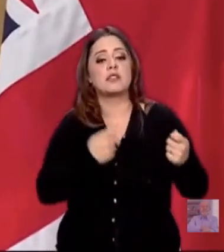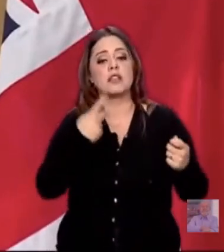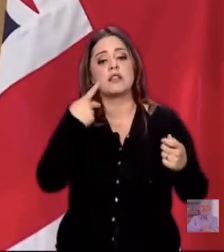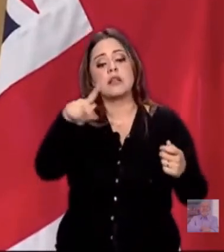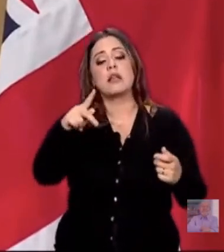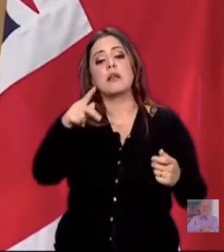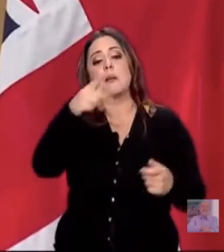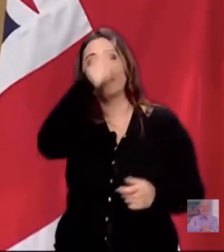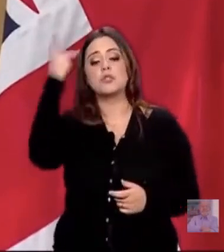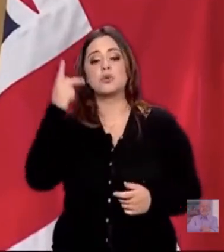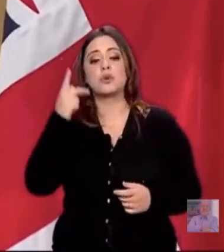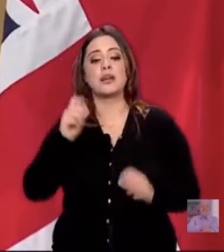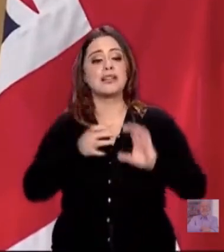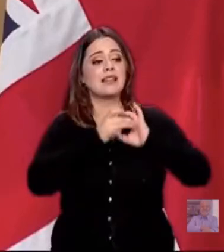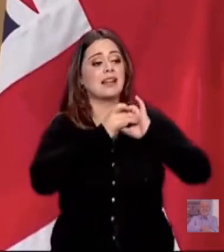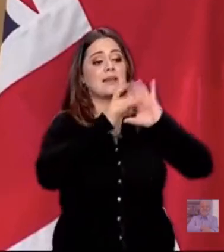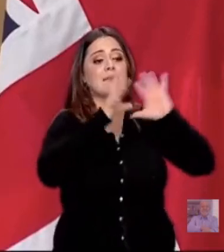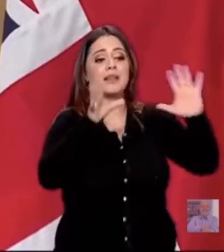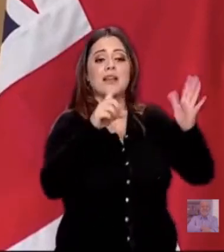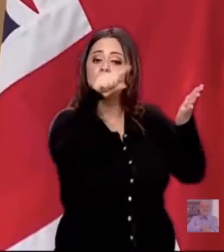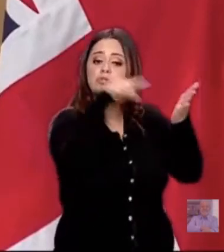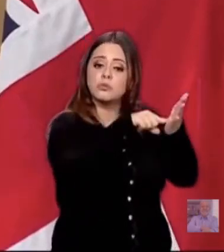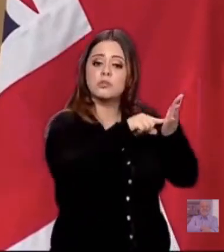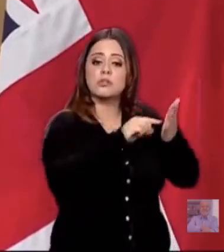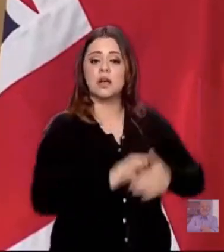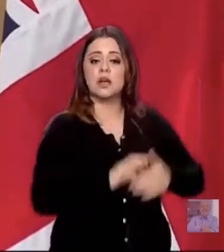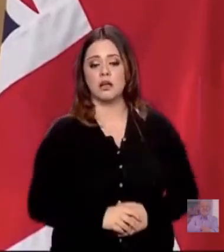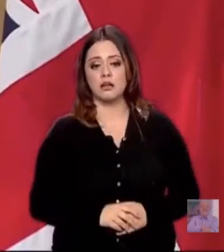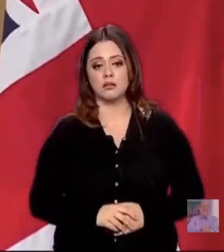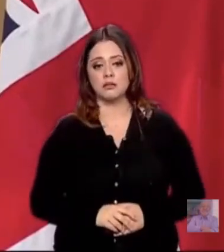pessoa ele é defesa da Liberdade denunciar